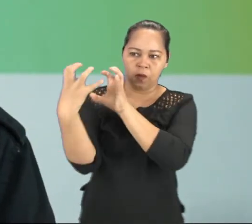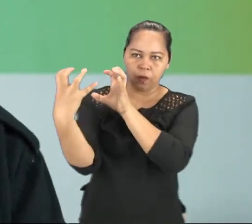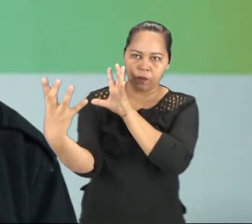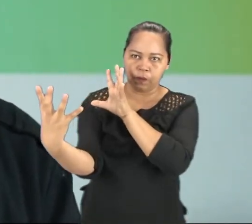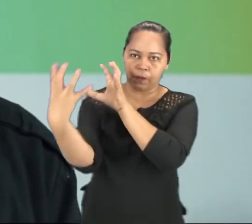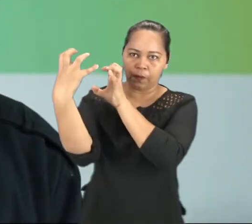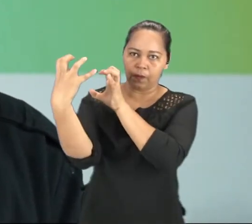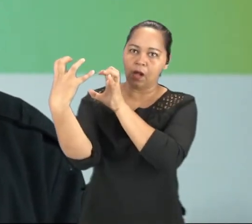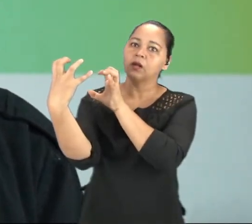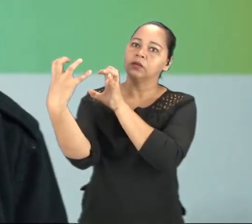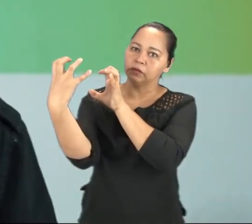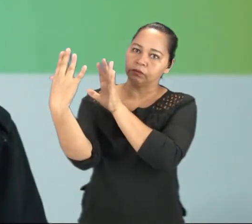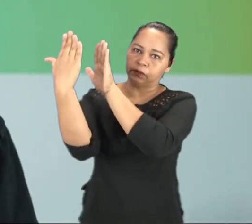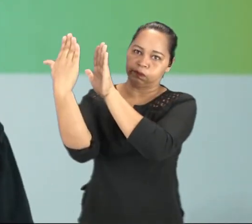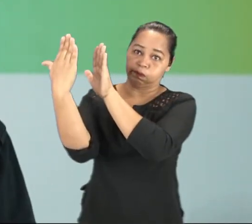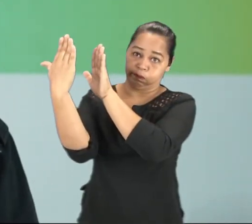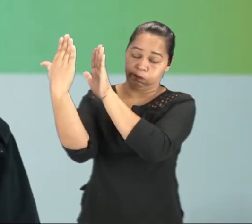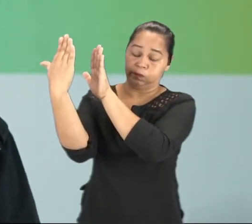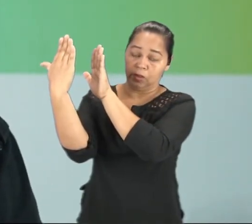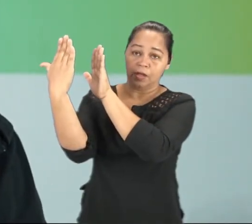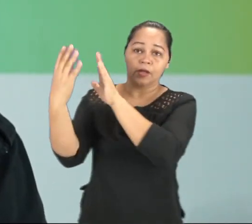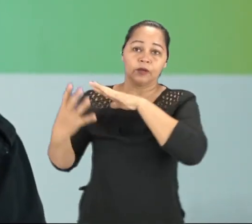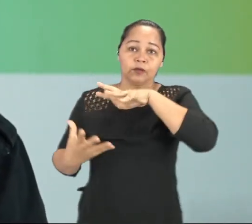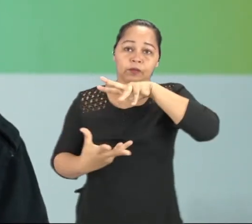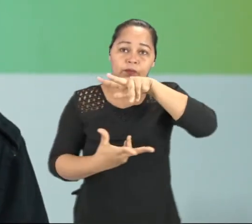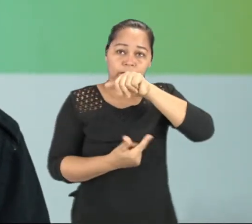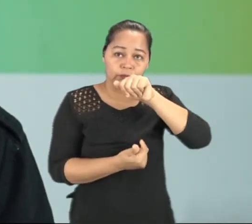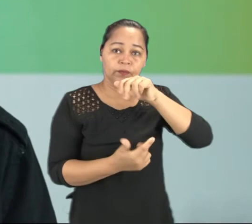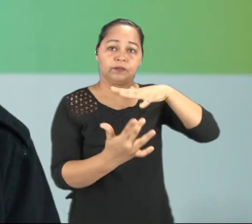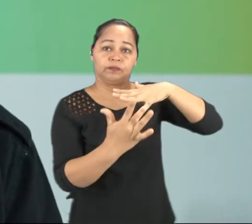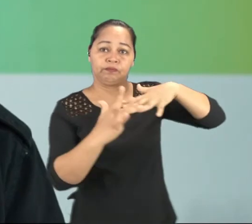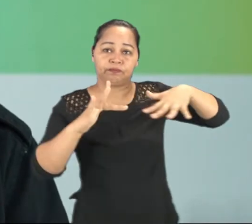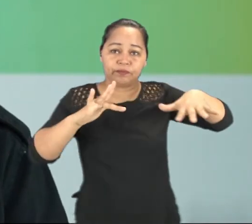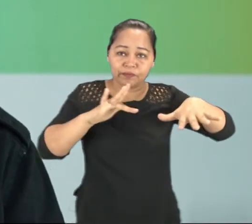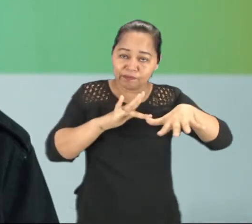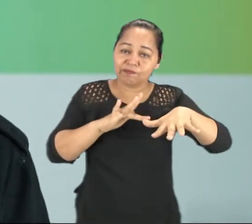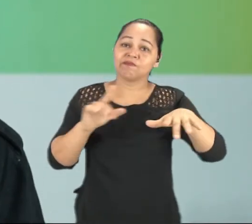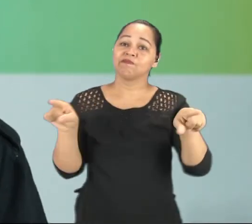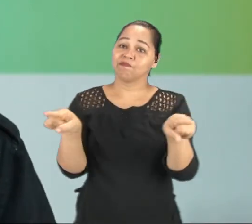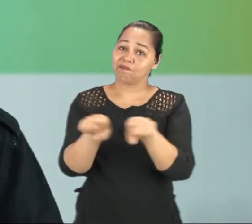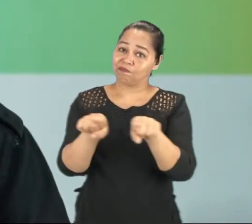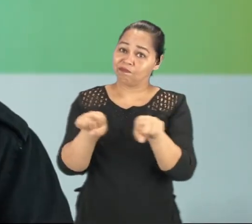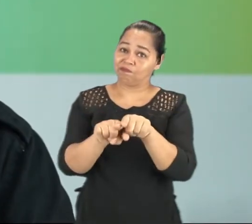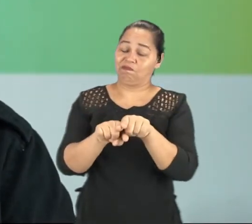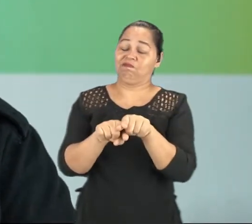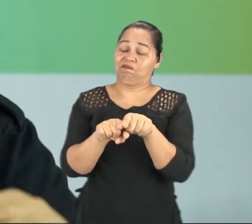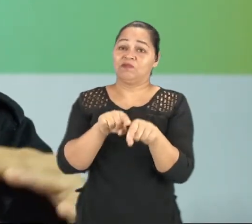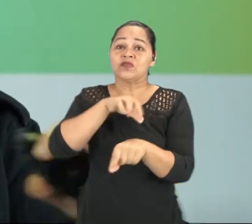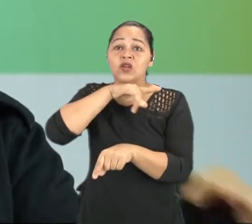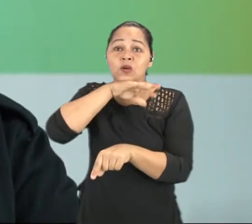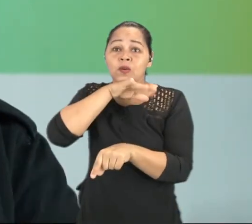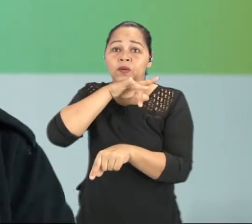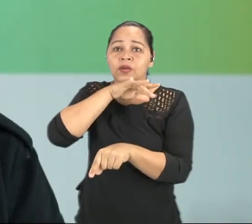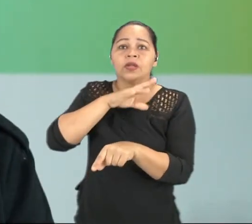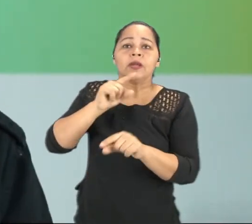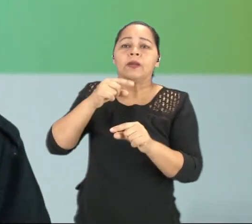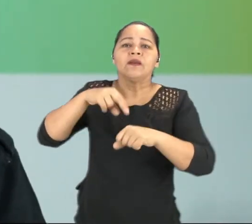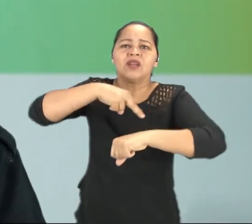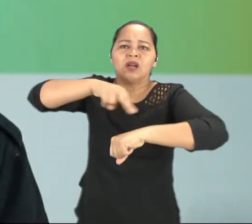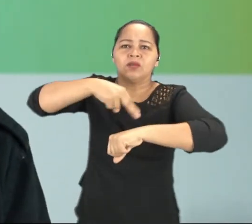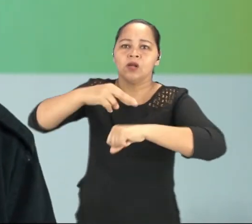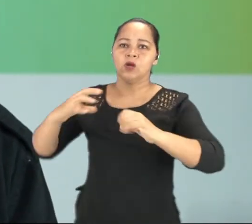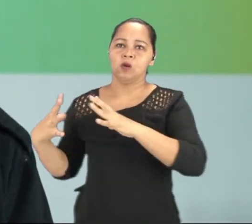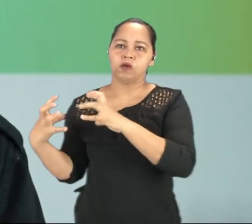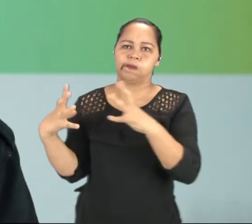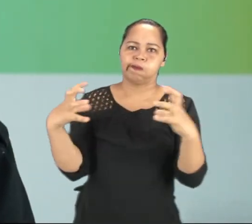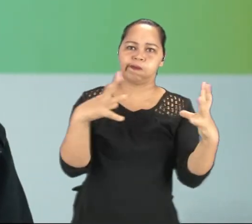intensa, tanto no mundo virtual como no mundo real, né, não é verdade? E as nações estão sempre querendo, parece estar sempre em pé de briga,